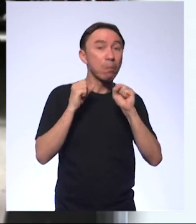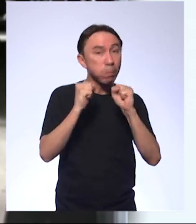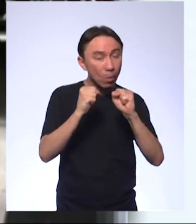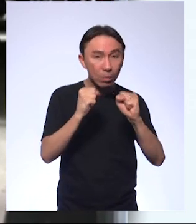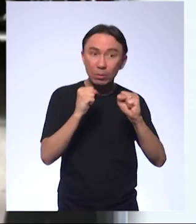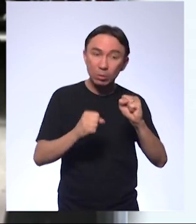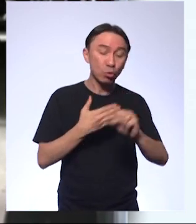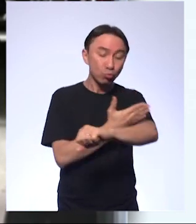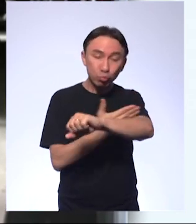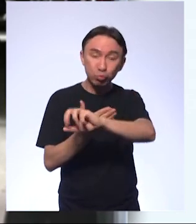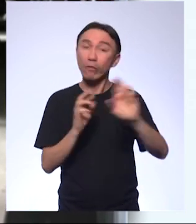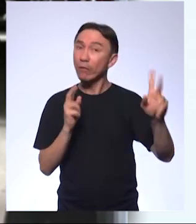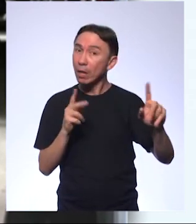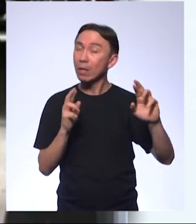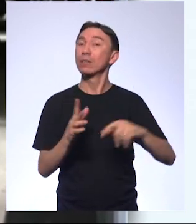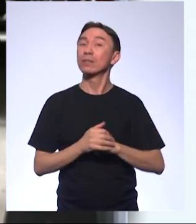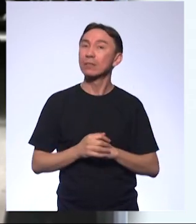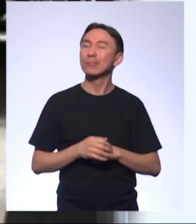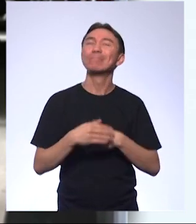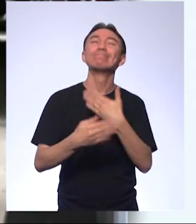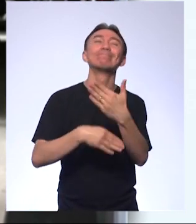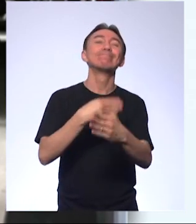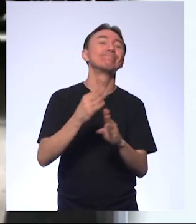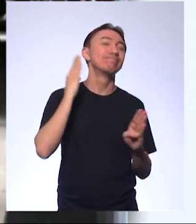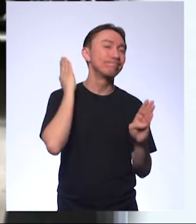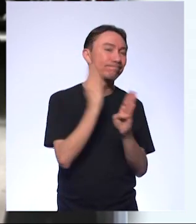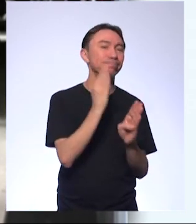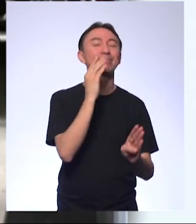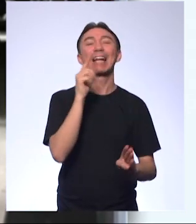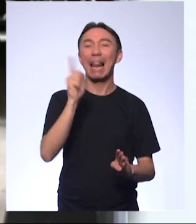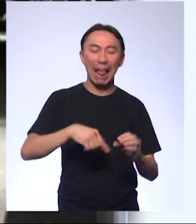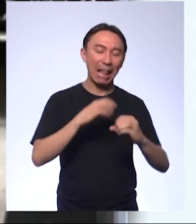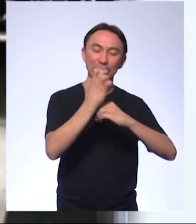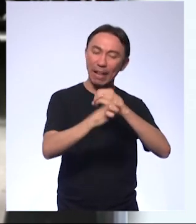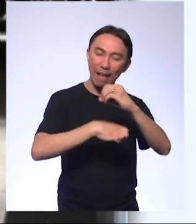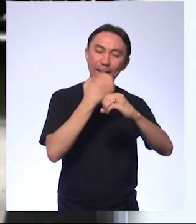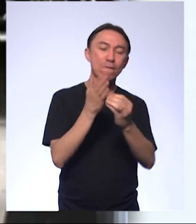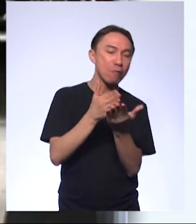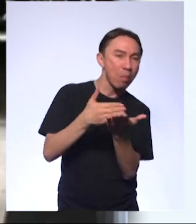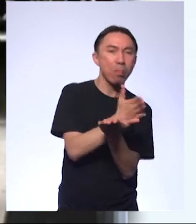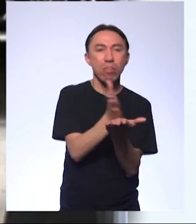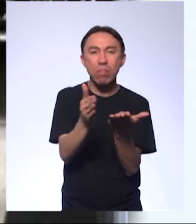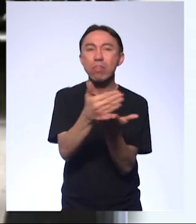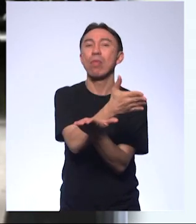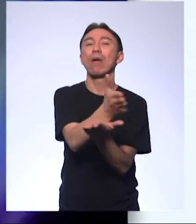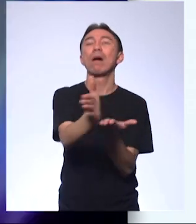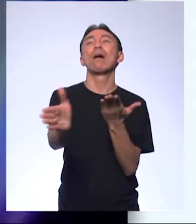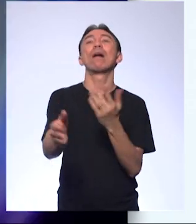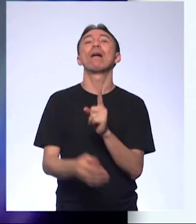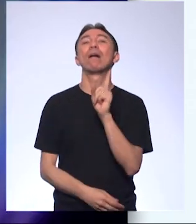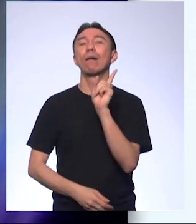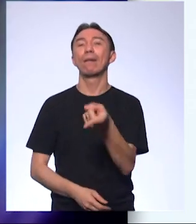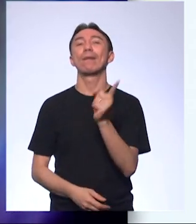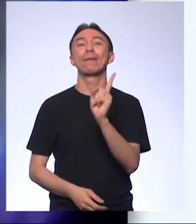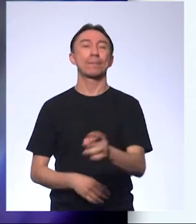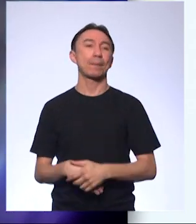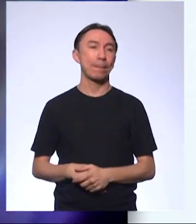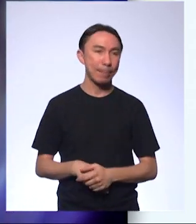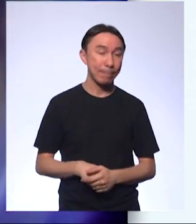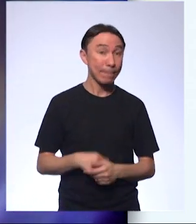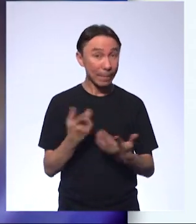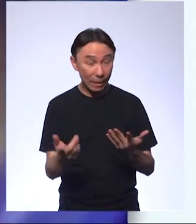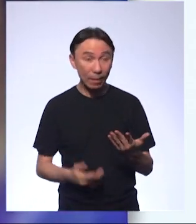Einstein e sabia que no mundo das partículas subatômicas reinava o comportamento quântico. Isto é, um mundo